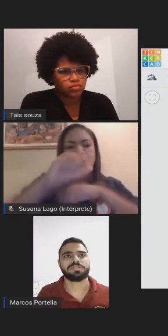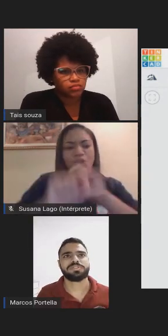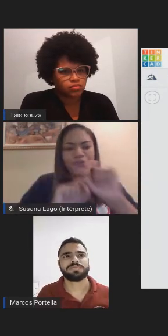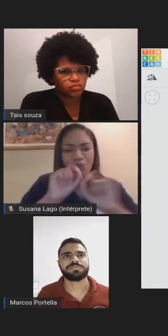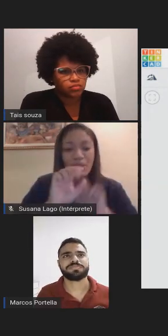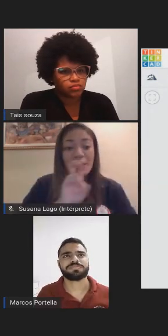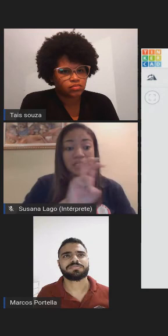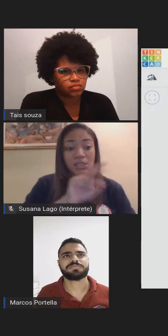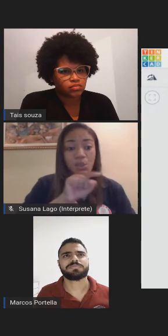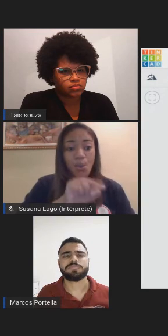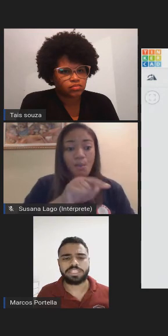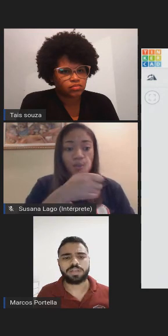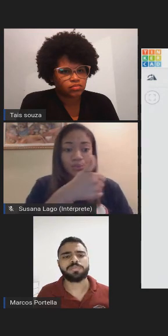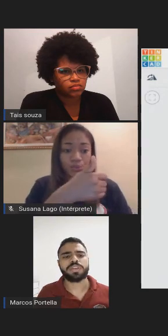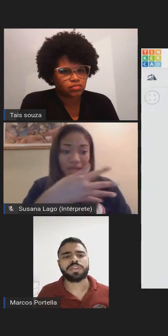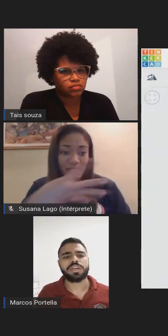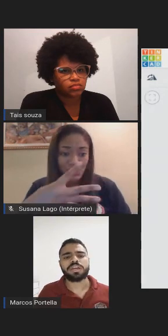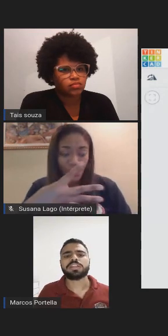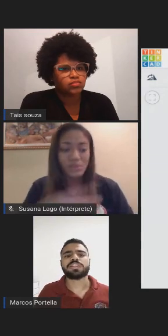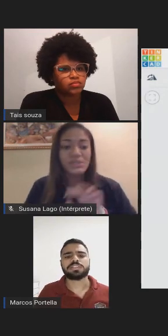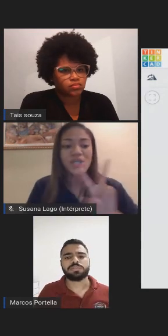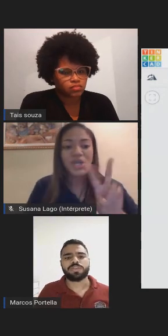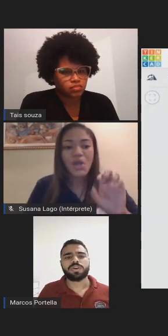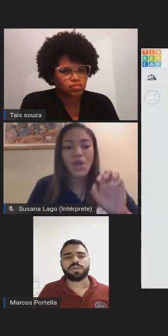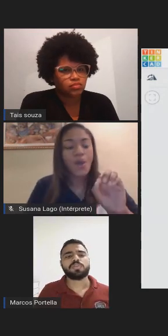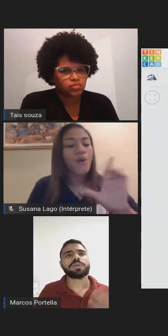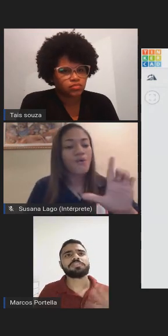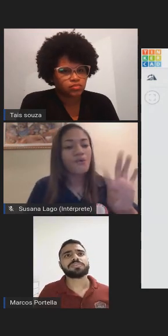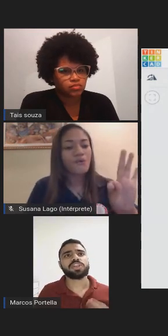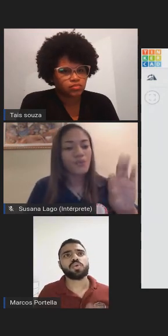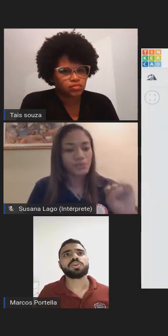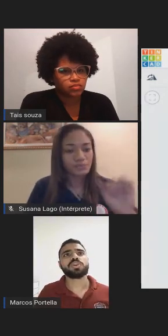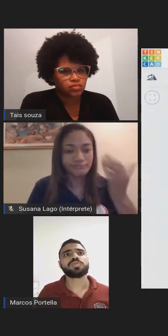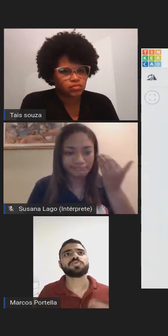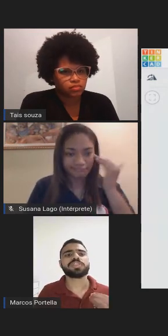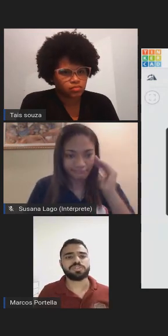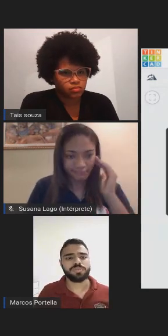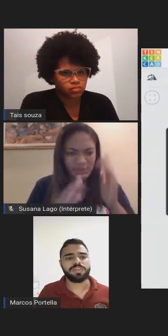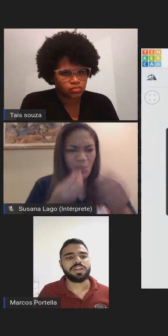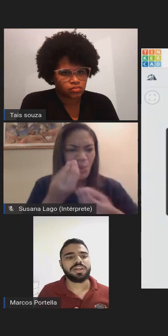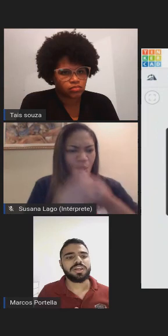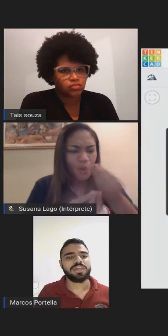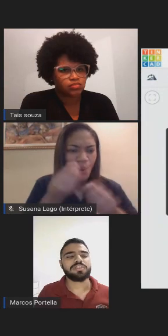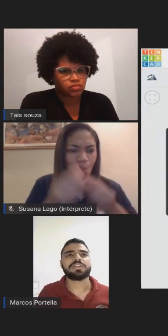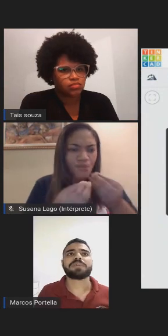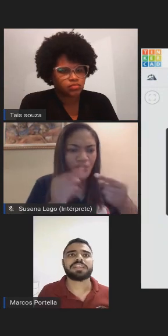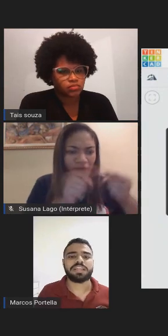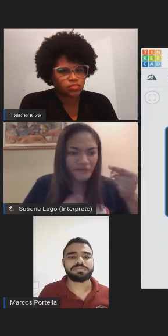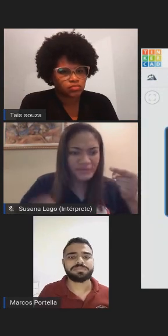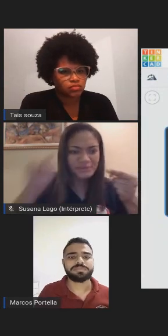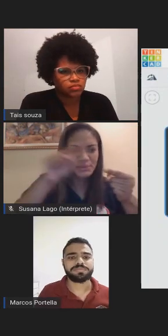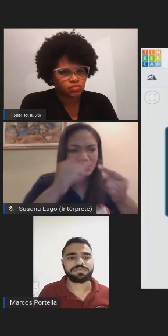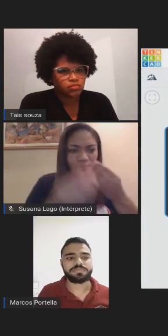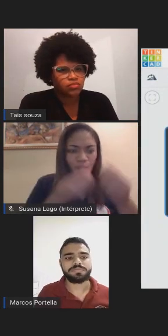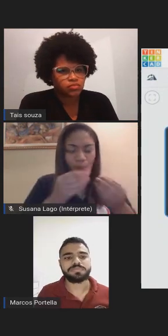5,14 volts. Entenderam? Então, assim, como é que eu faço um circuito do sensor? Eu tenho que ter uma